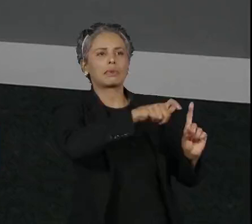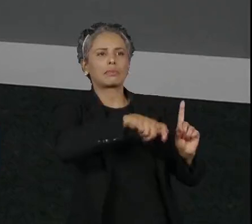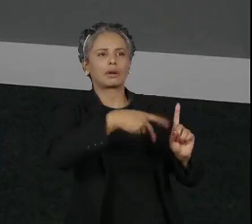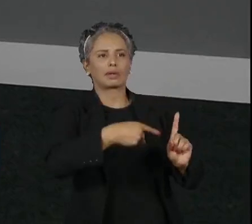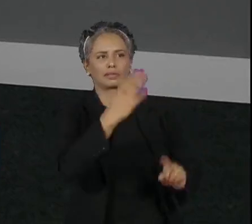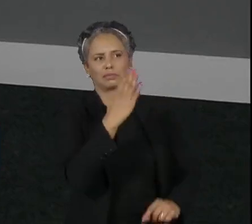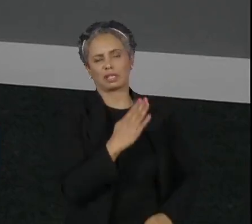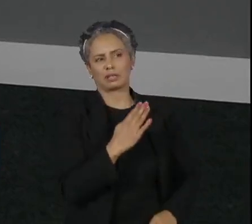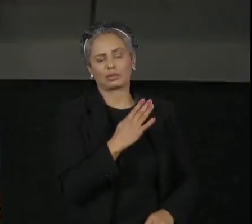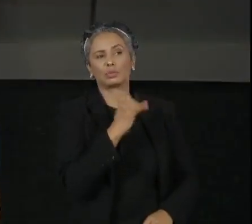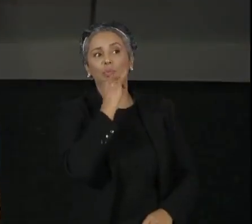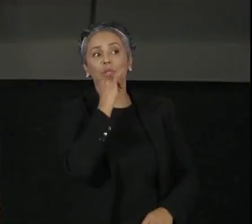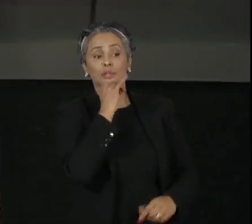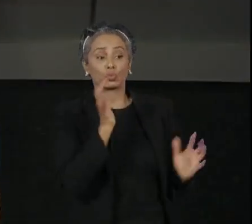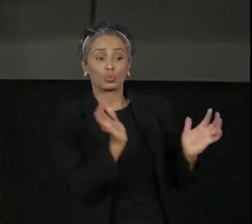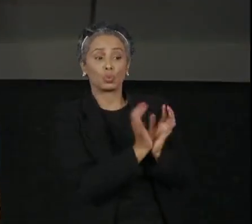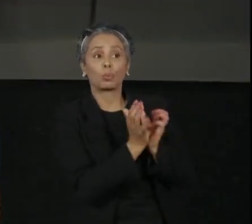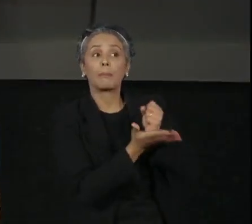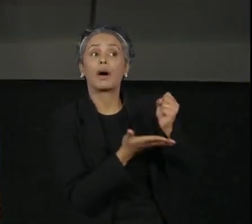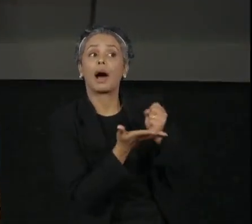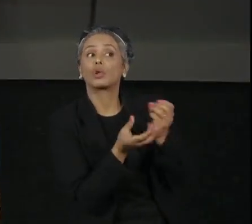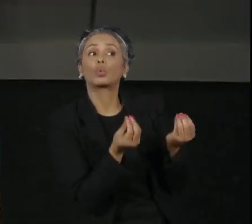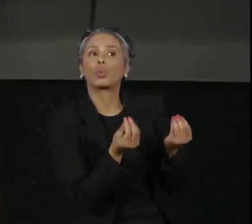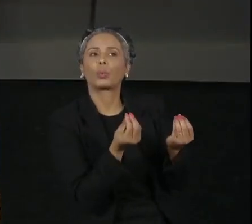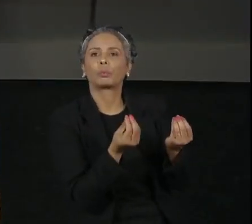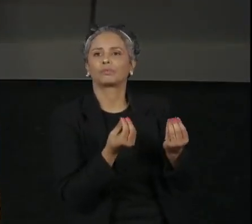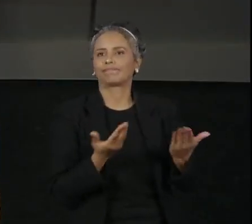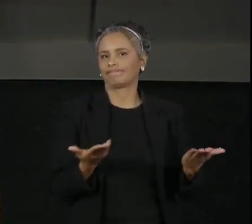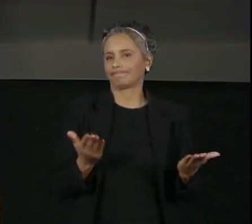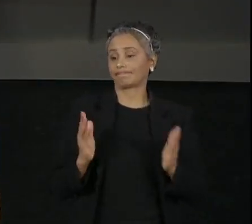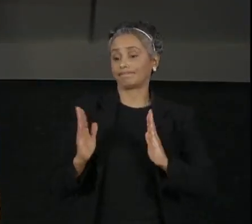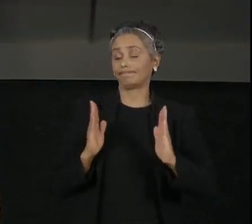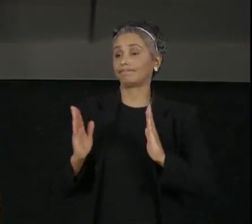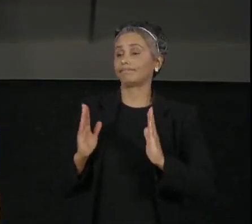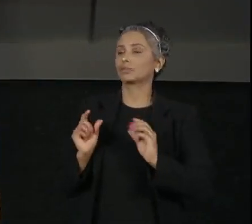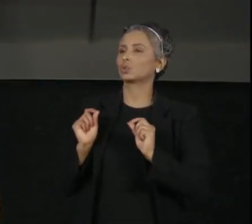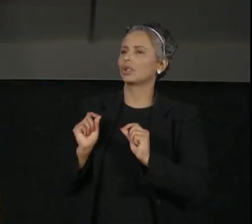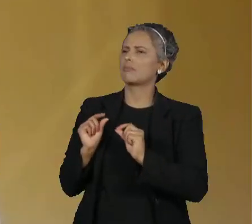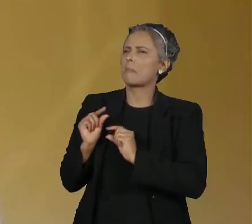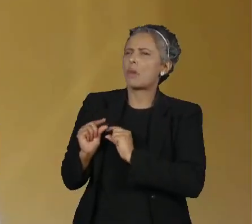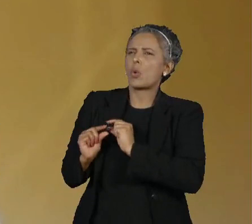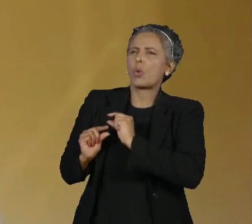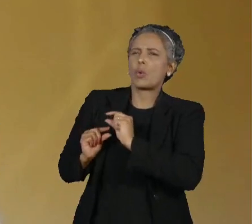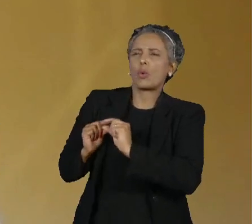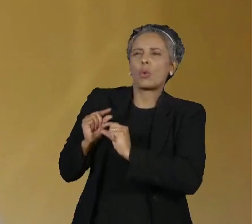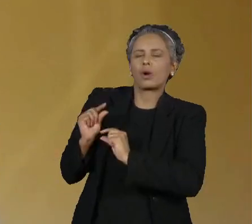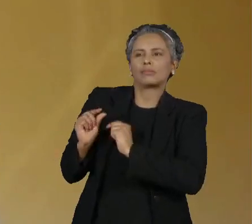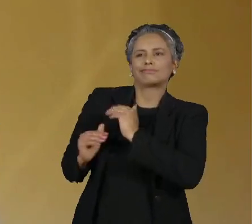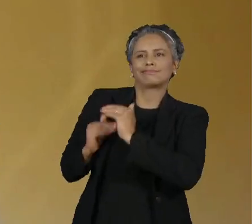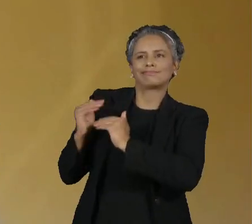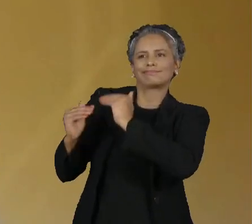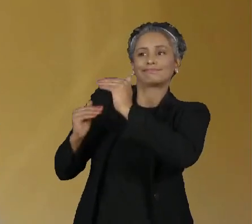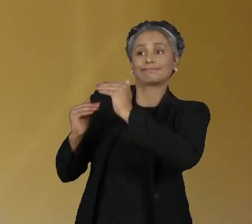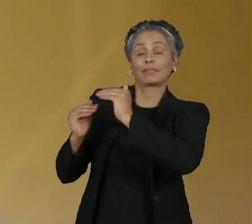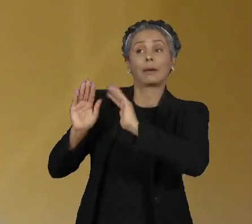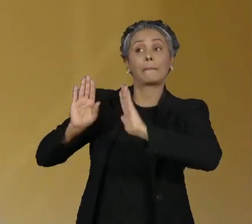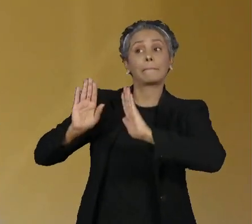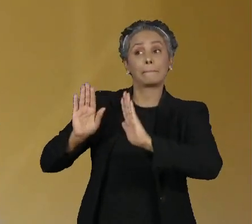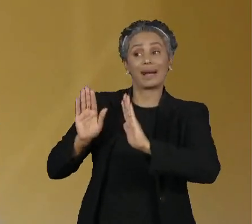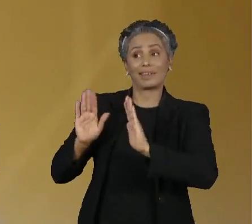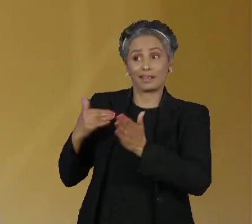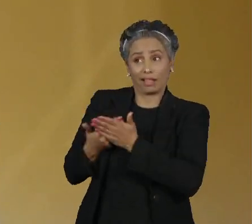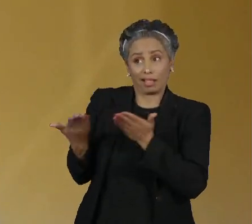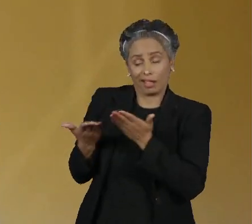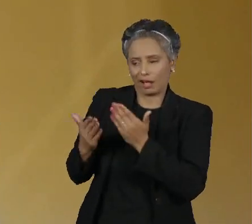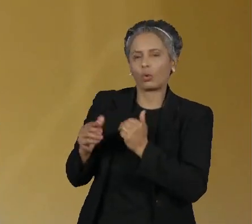quando a gente olha para a base? É um momento de crescimento, né? Então, é instável ainda,